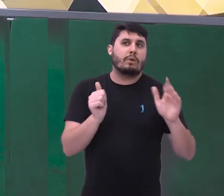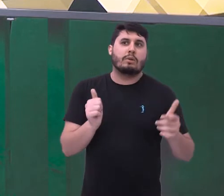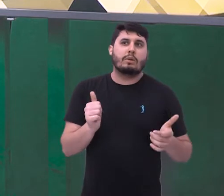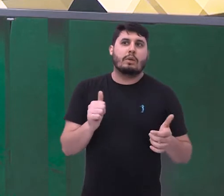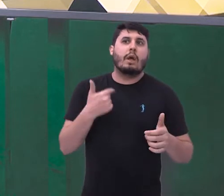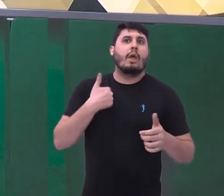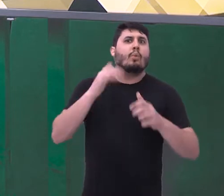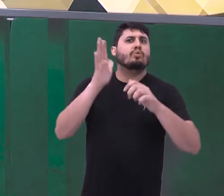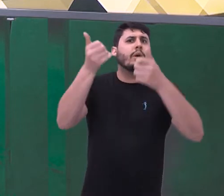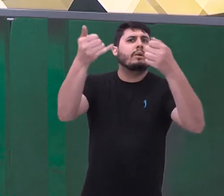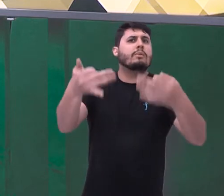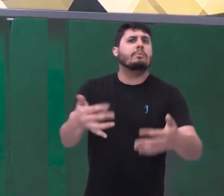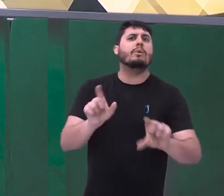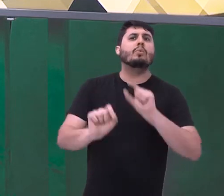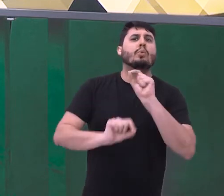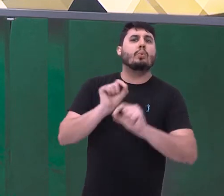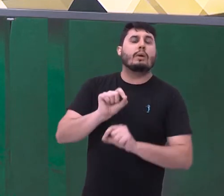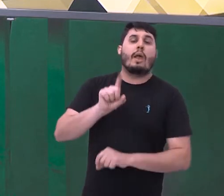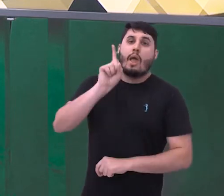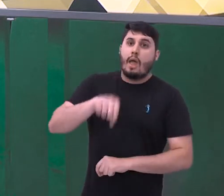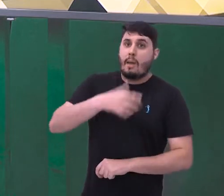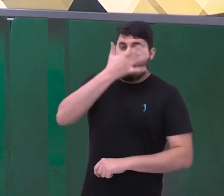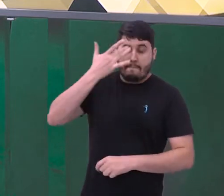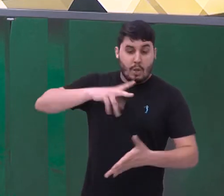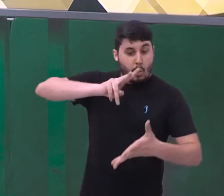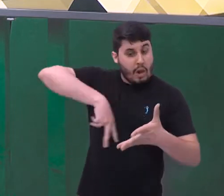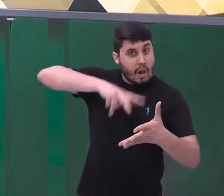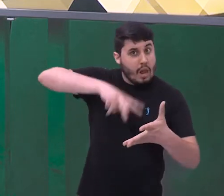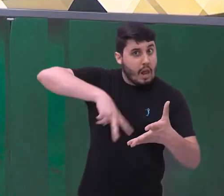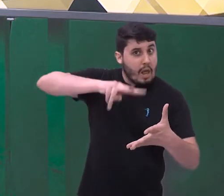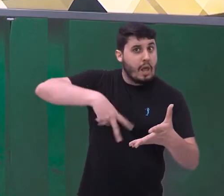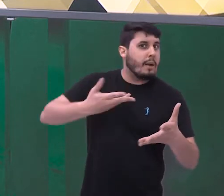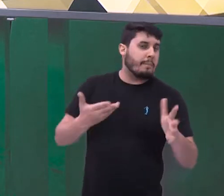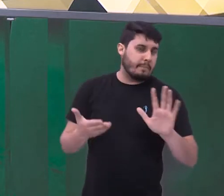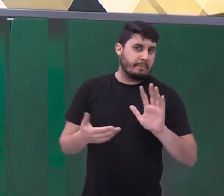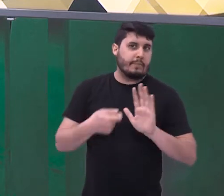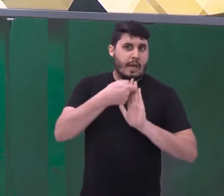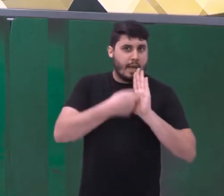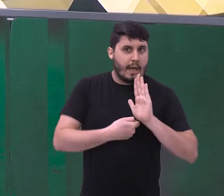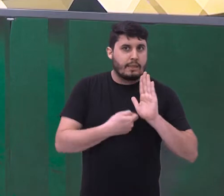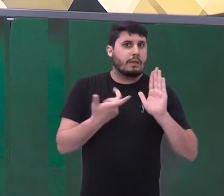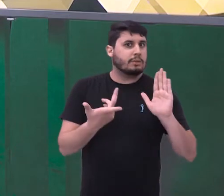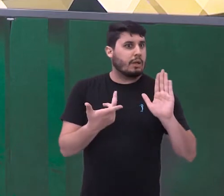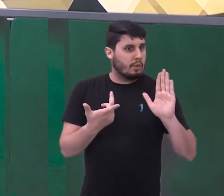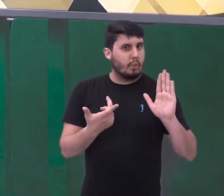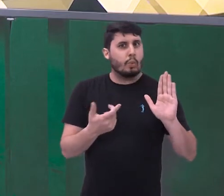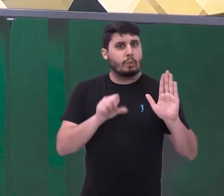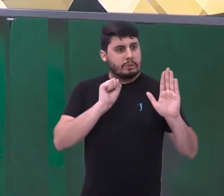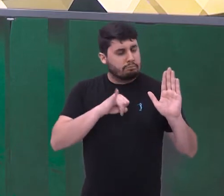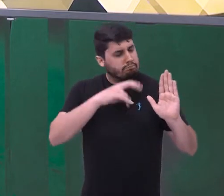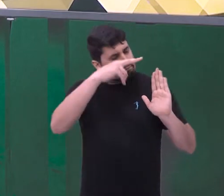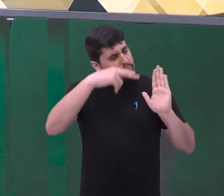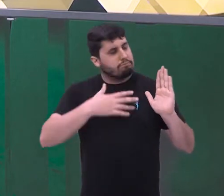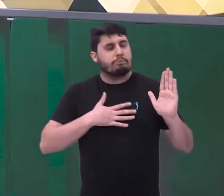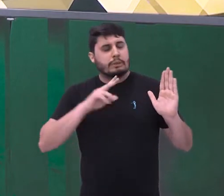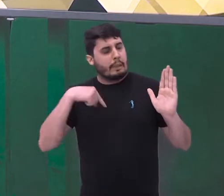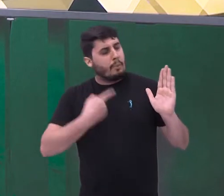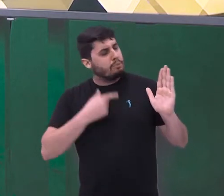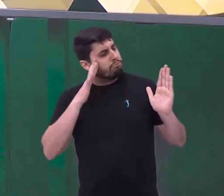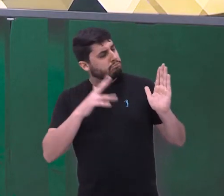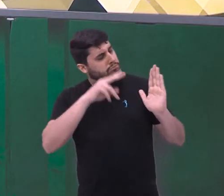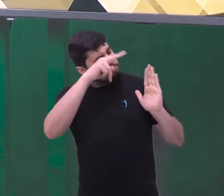leitor proficiente. É o leitor que lê, se percebe, faz sua releitura